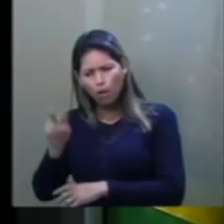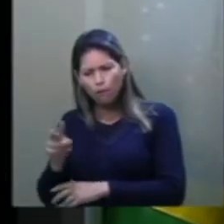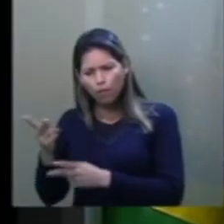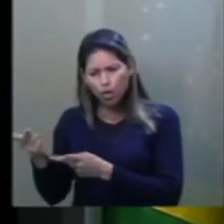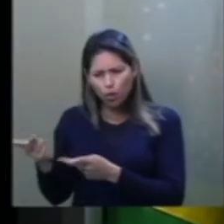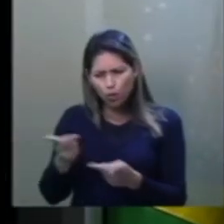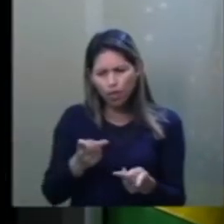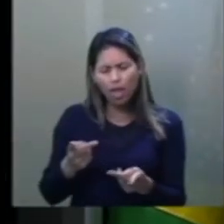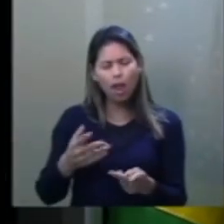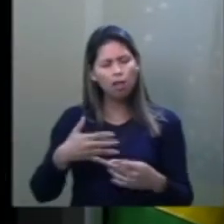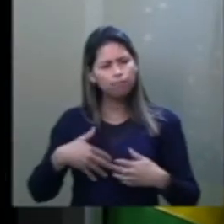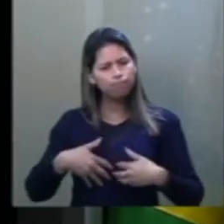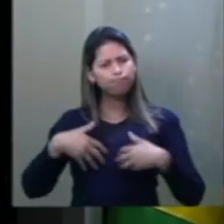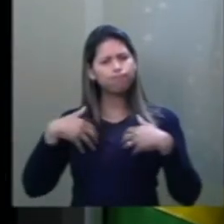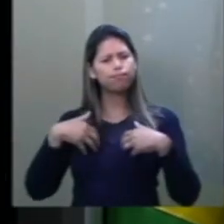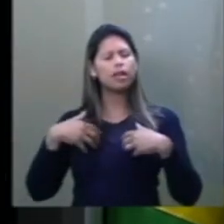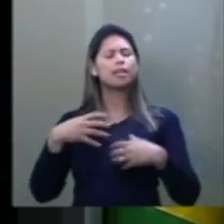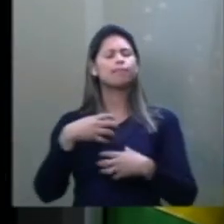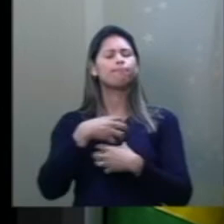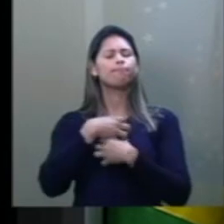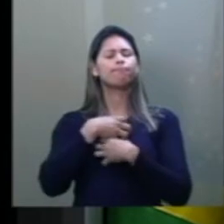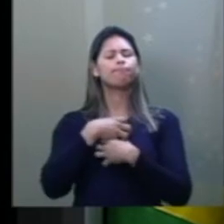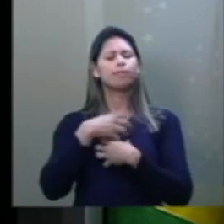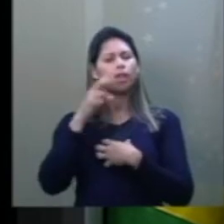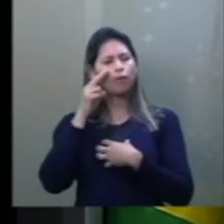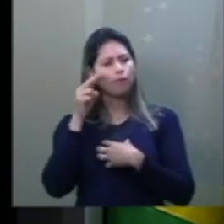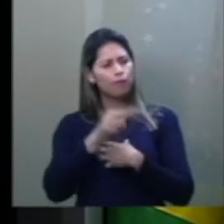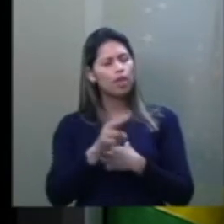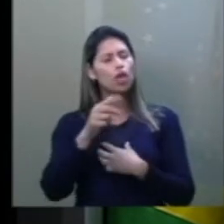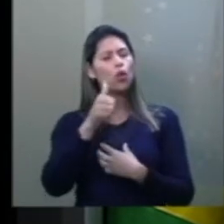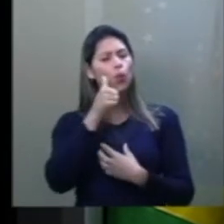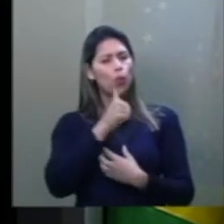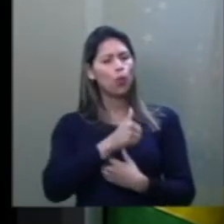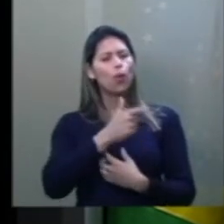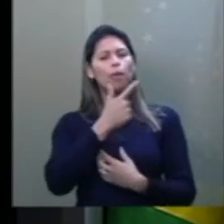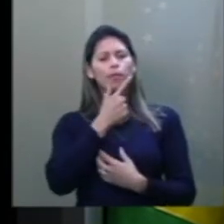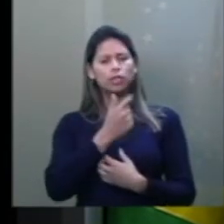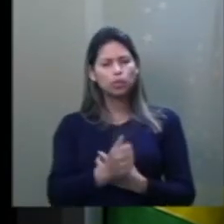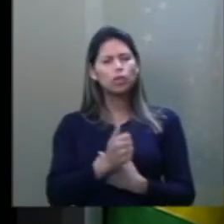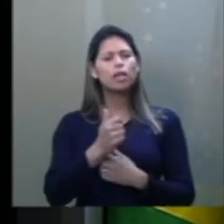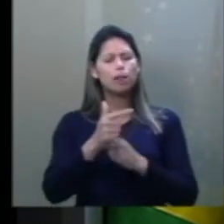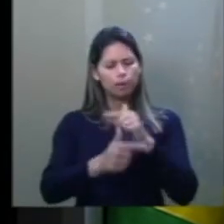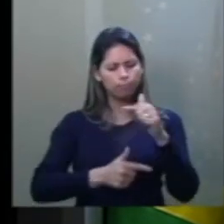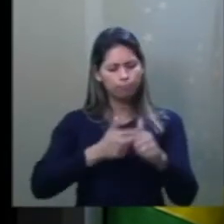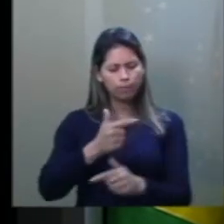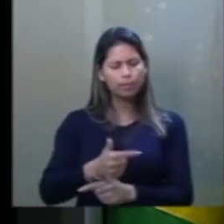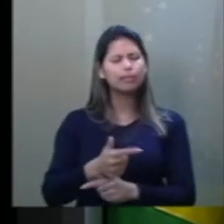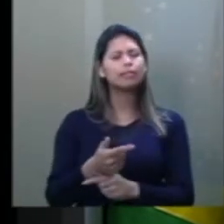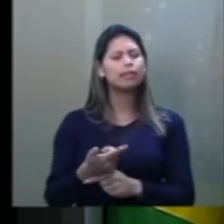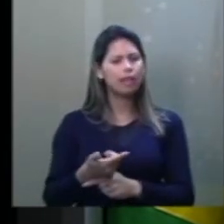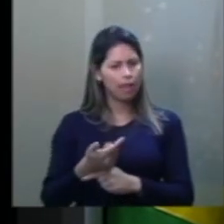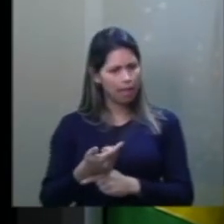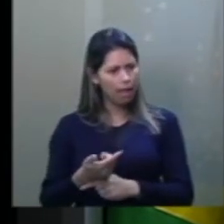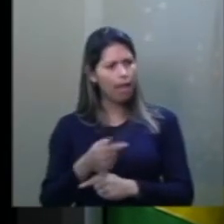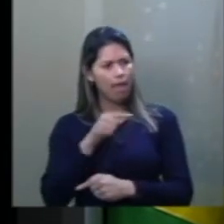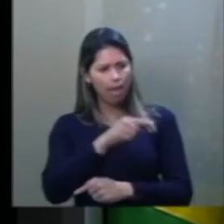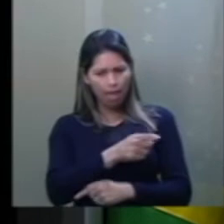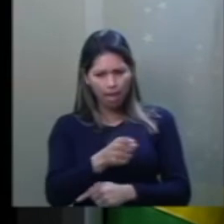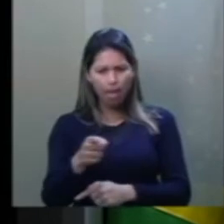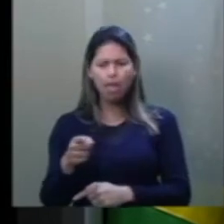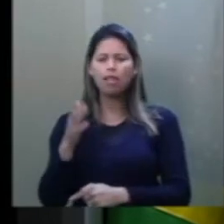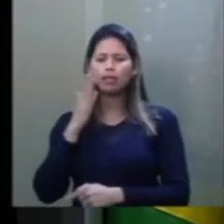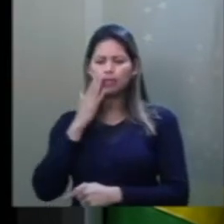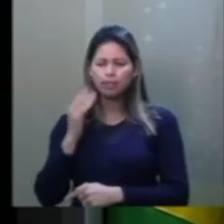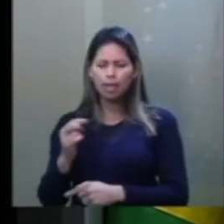homens e mulheres, pais de famílias, que abrem mão, inclusive, da sua própria liberdade, estão em